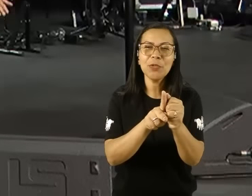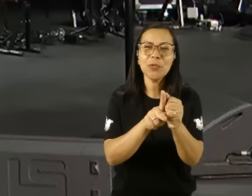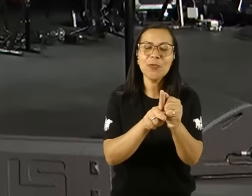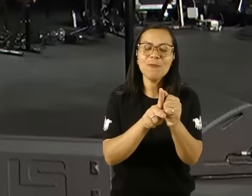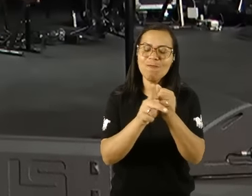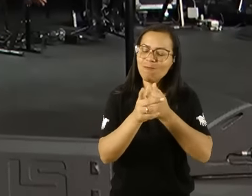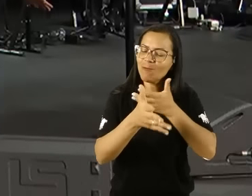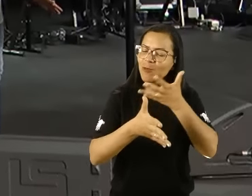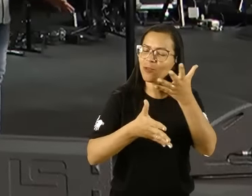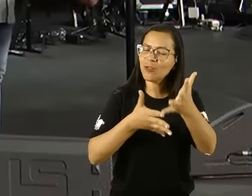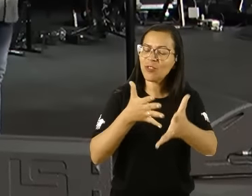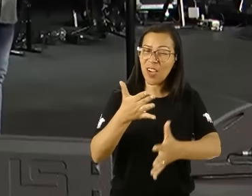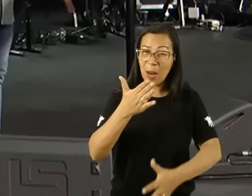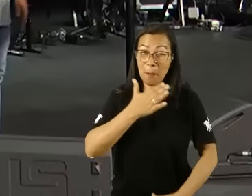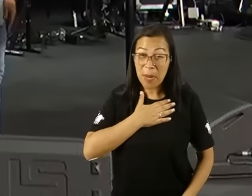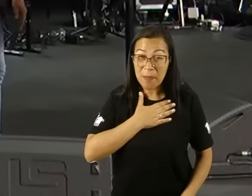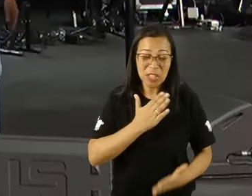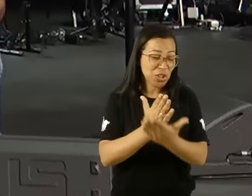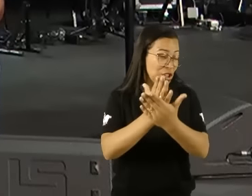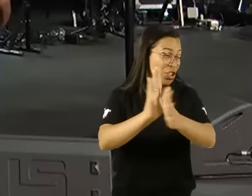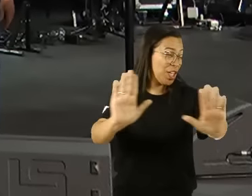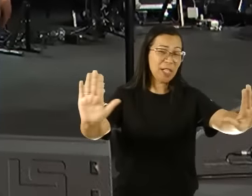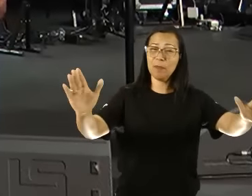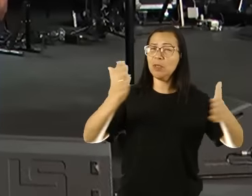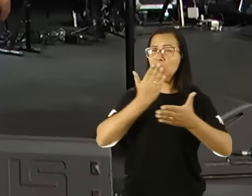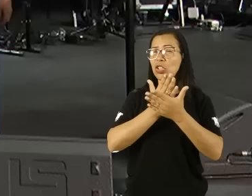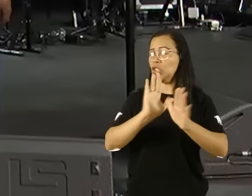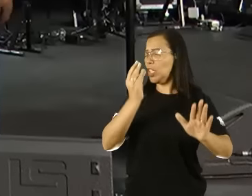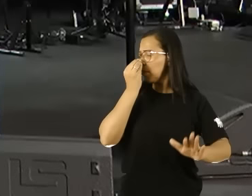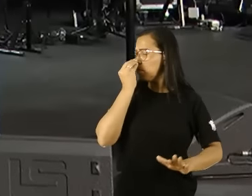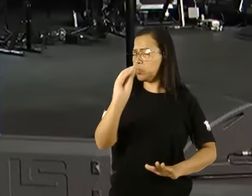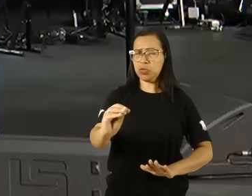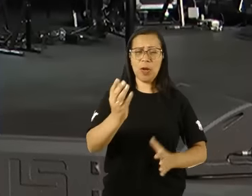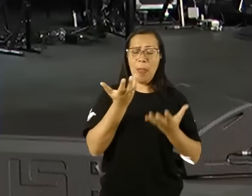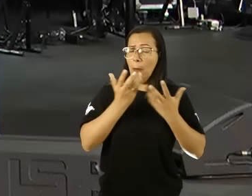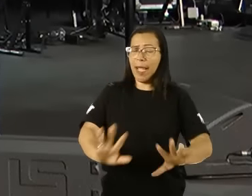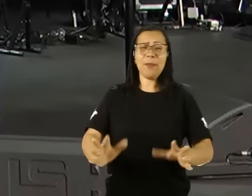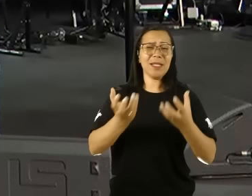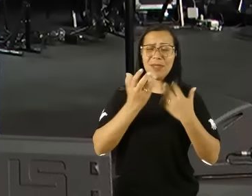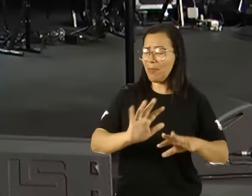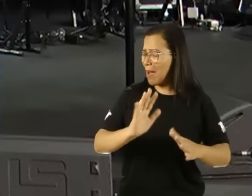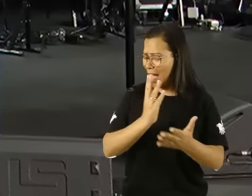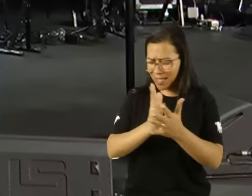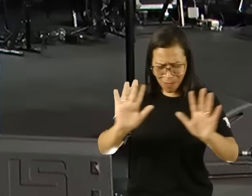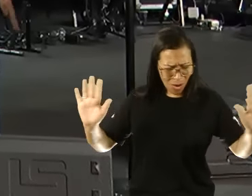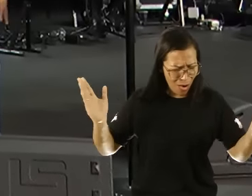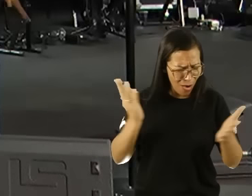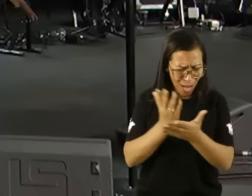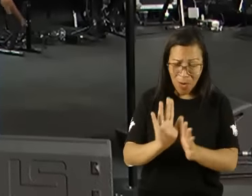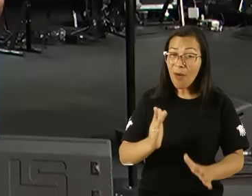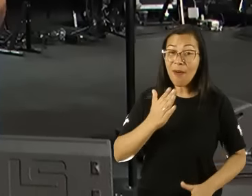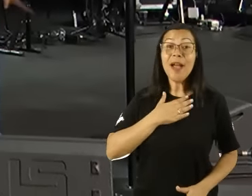é o limite. Eu já passei por dias assim. É como se a gente falasse: olha, gente, vamos secar a